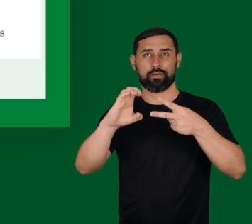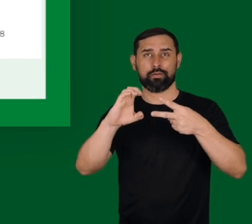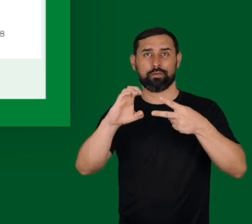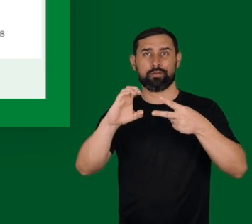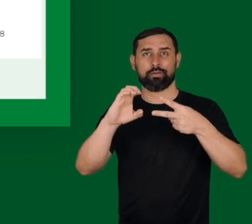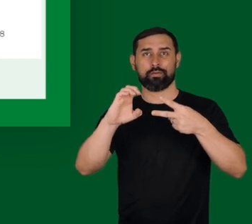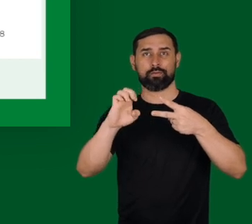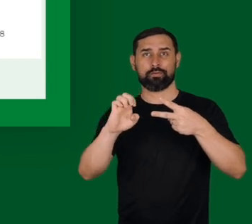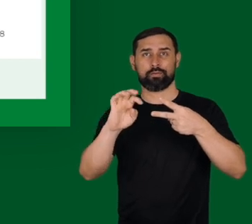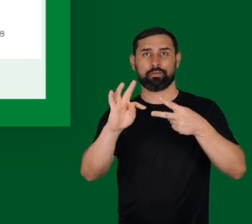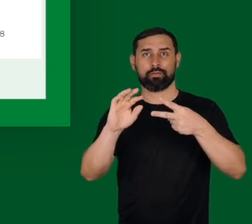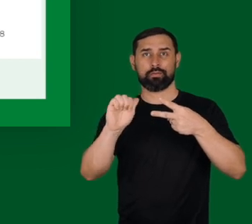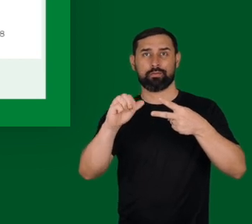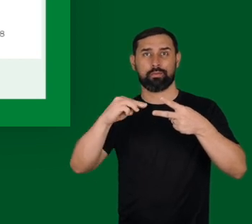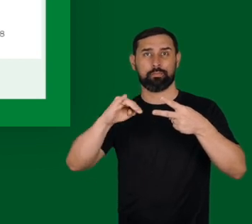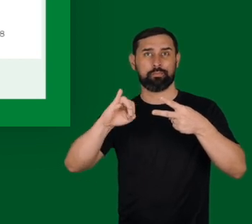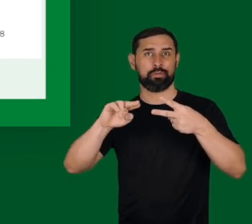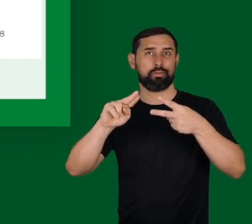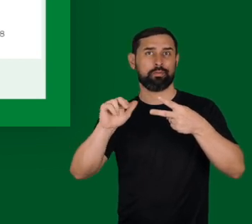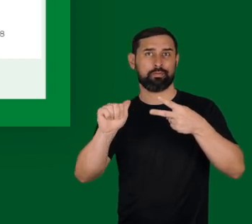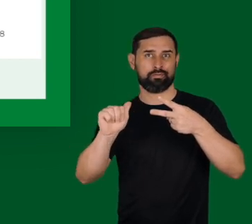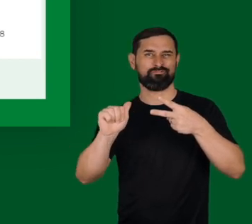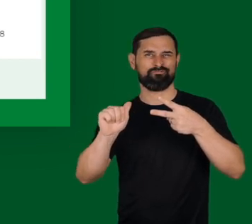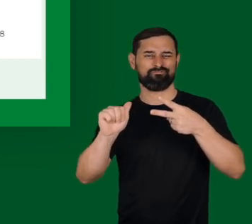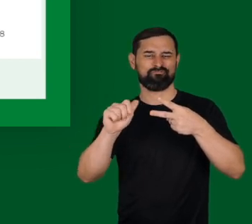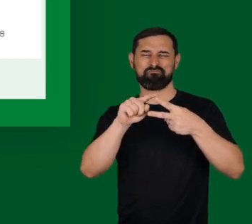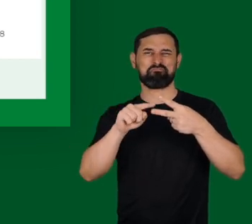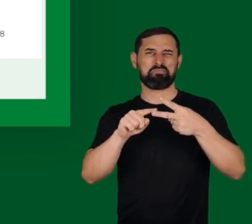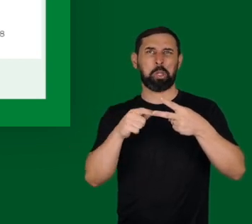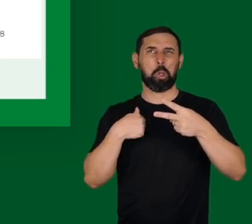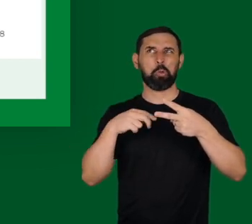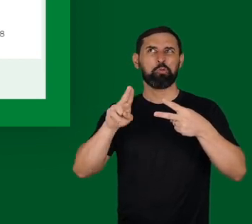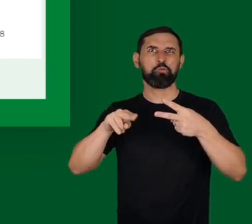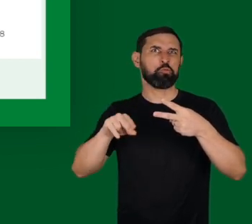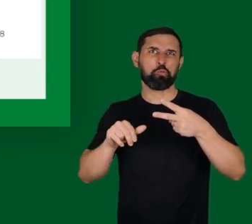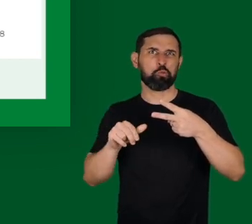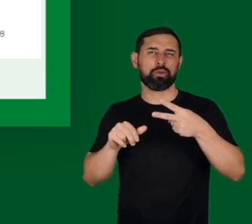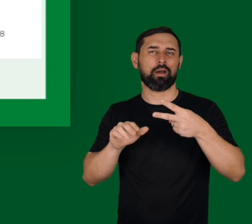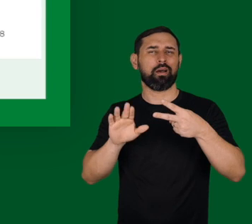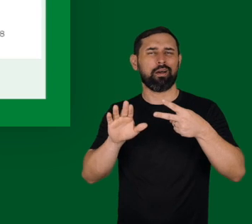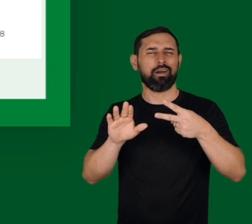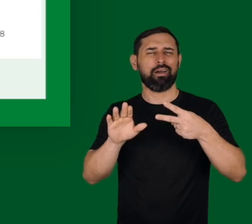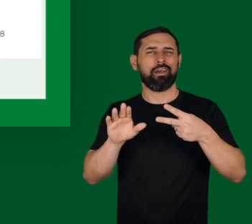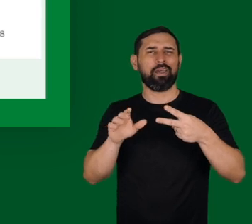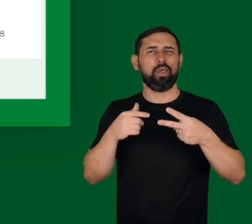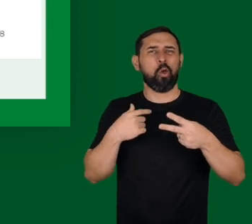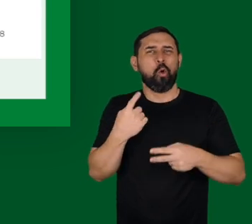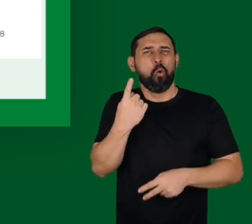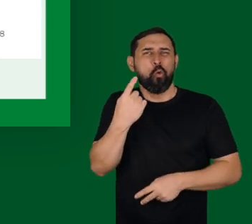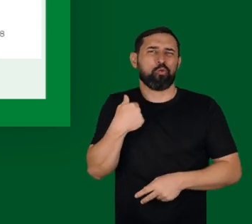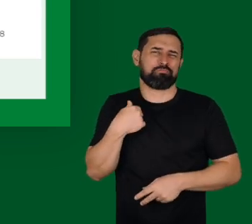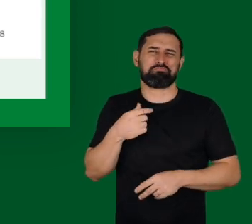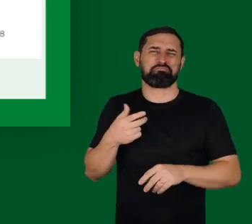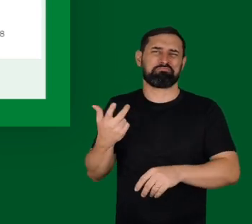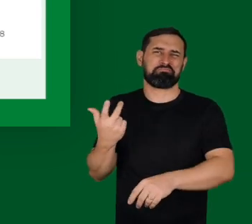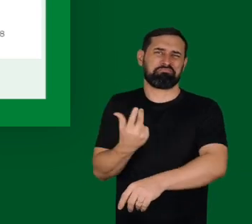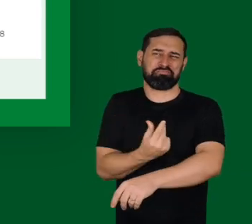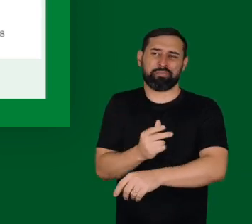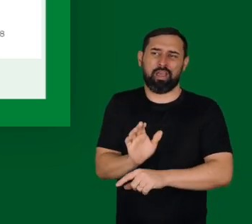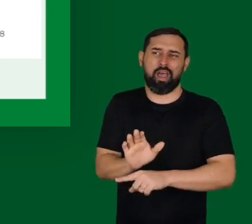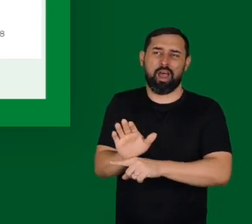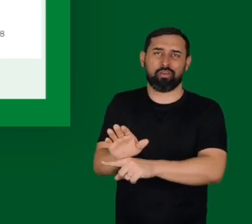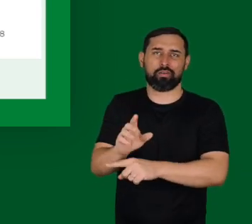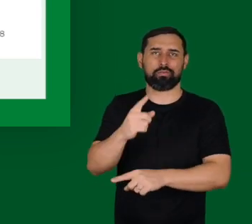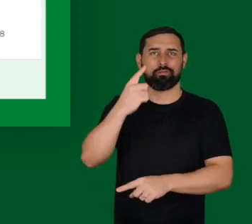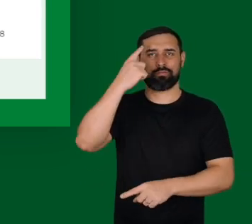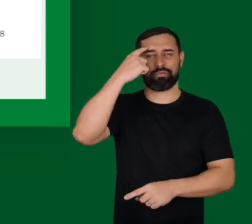ketamina para tratar uma crise convulsiva na infância. Usualmente o midazolam, de forma contínua, segura bem